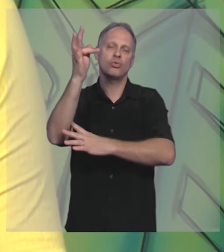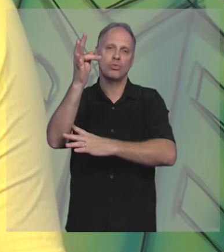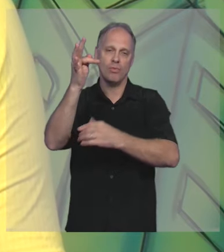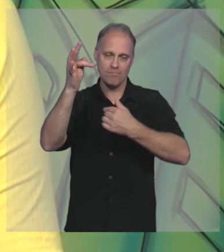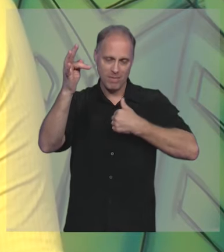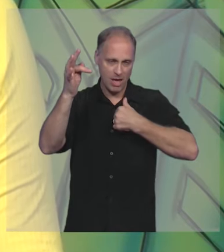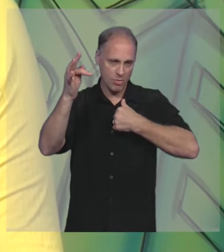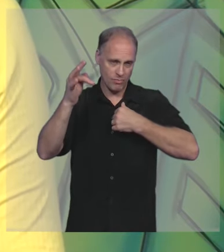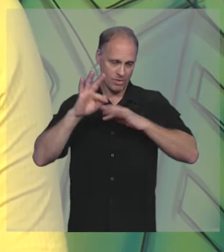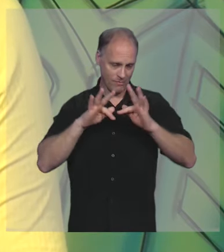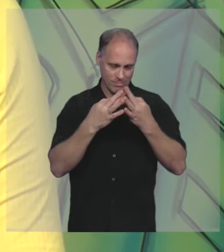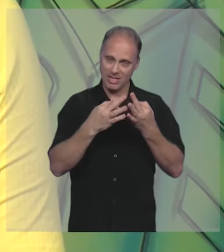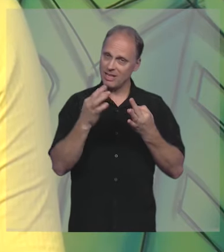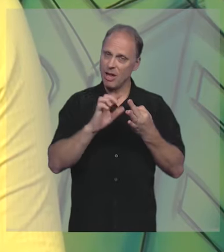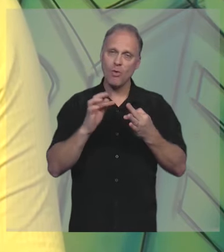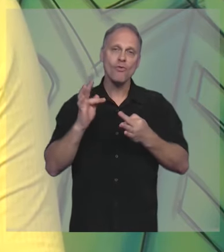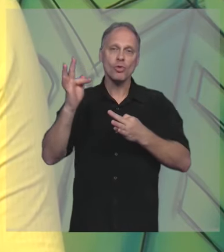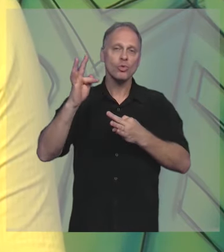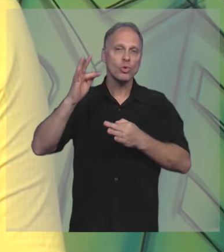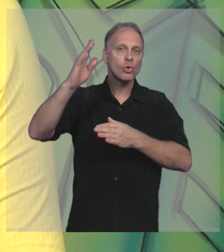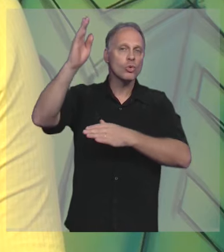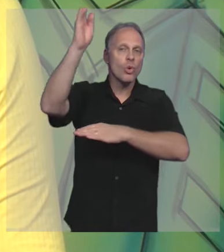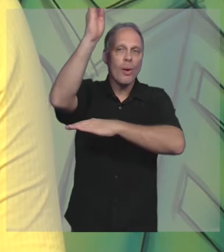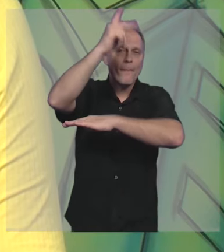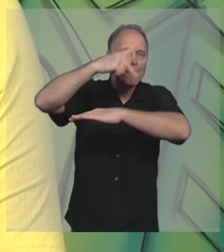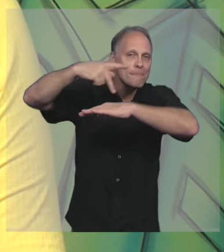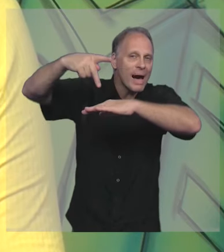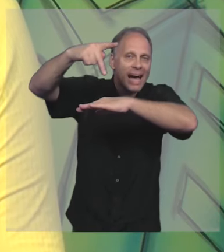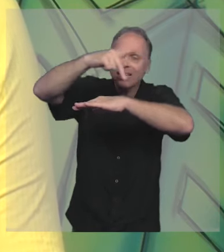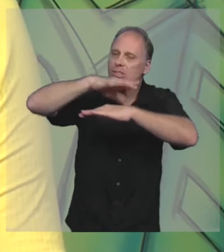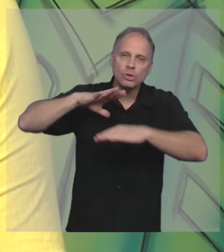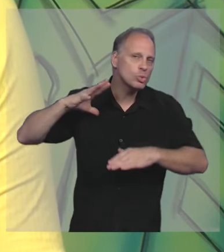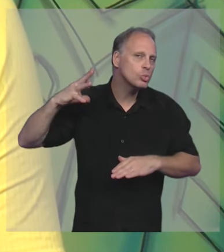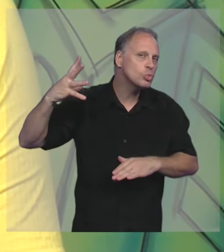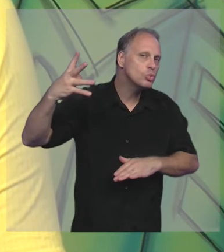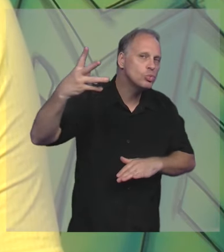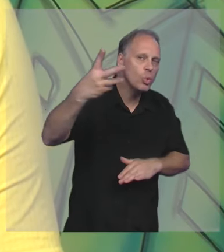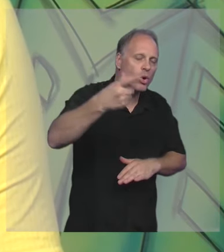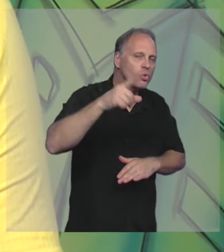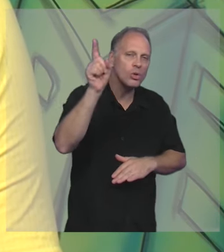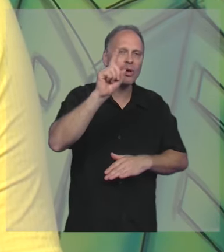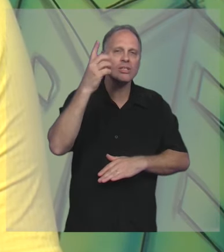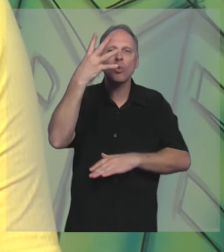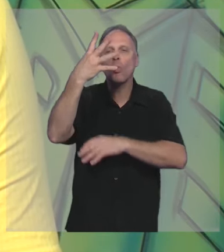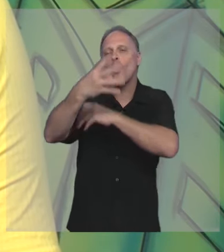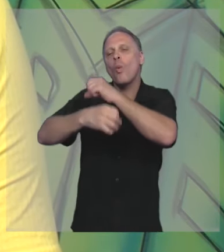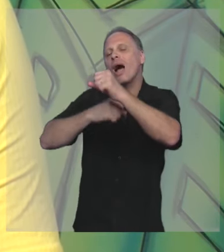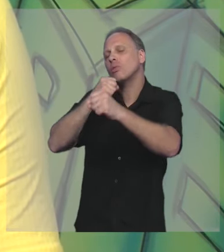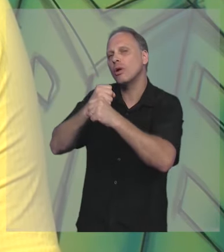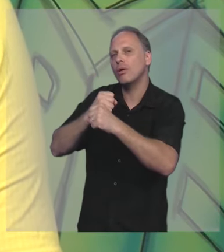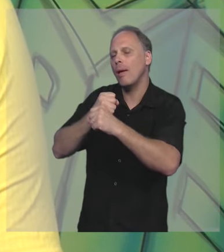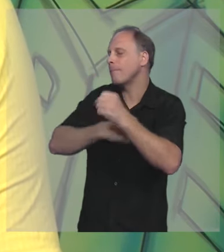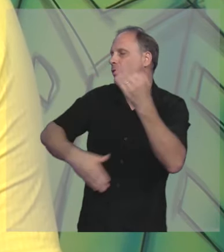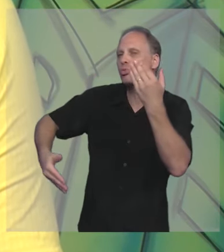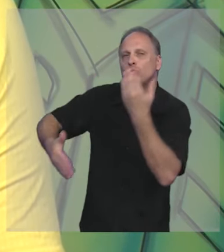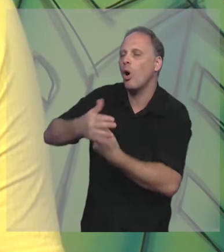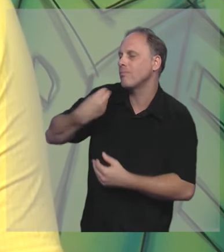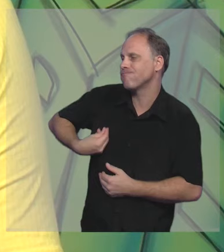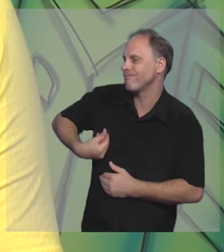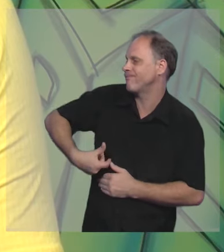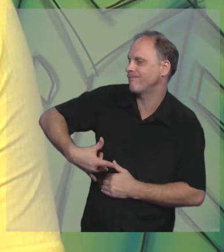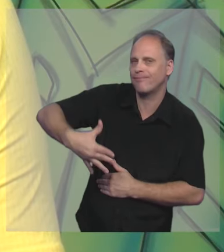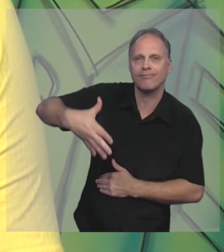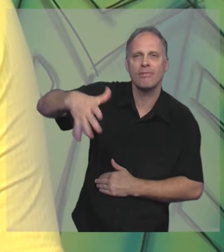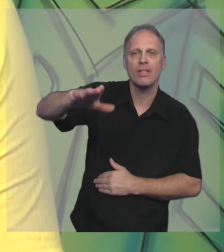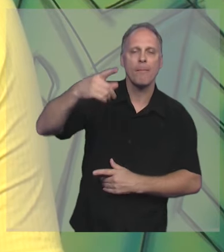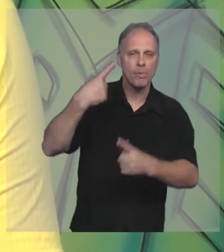futuro, não seu e da sua família, mas é o futuro do país todo e não apenas para 4 anos, é para o resto,